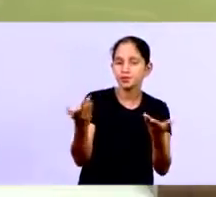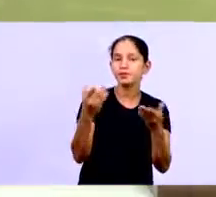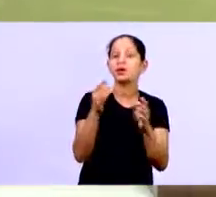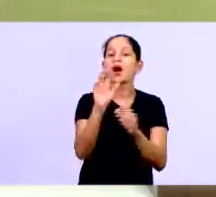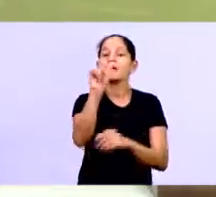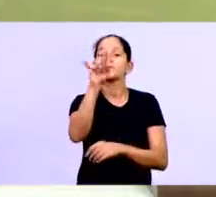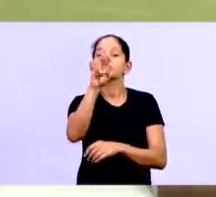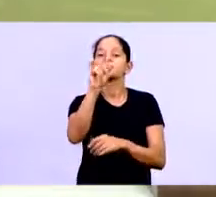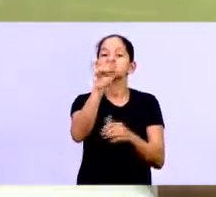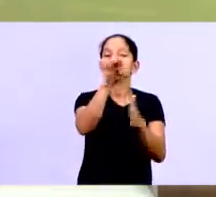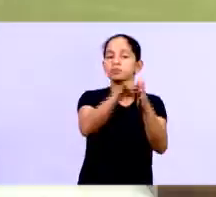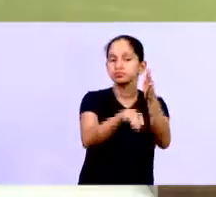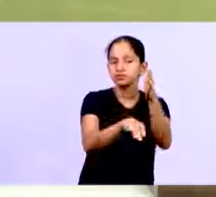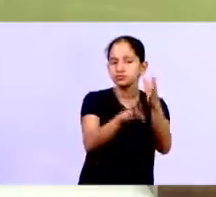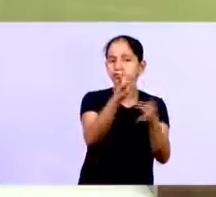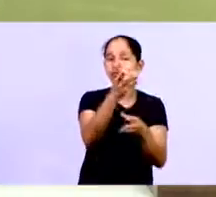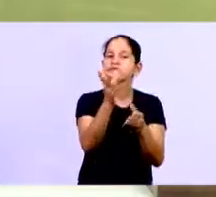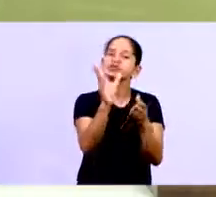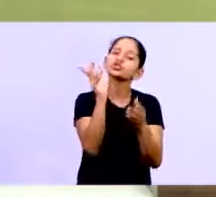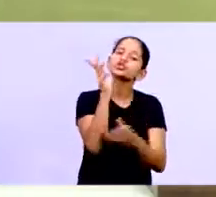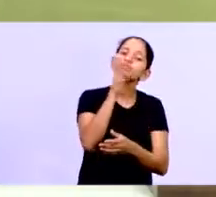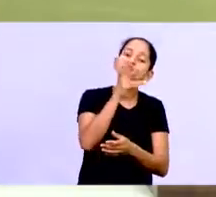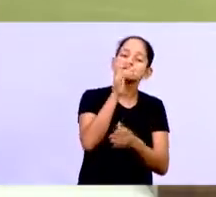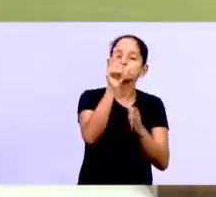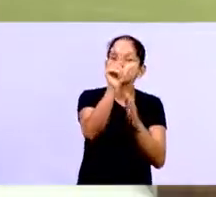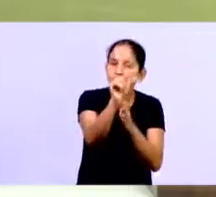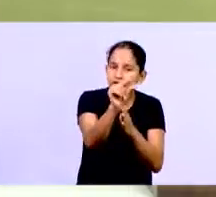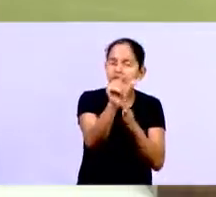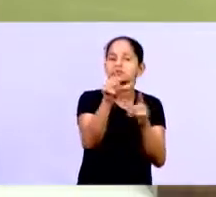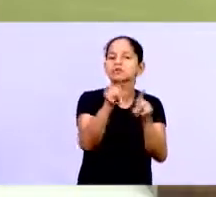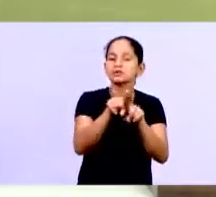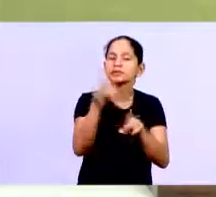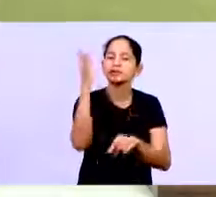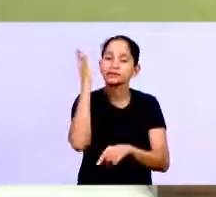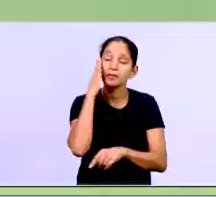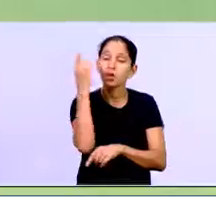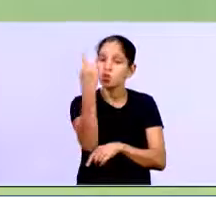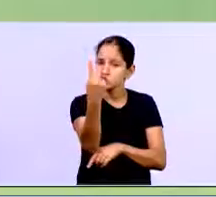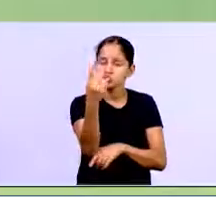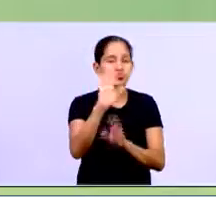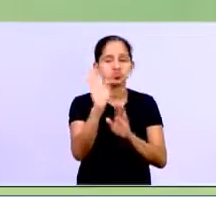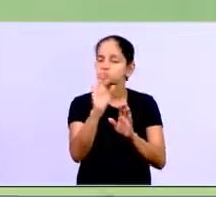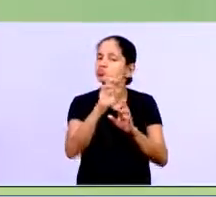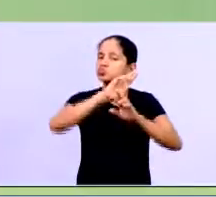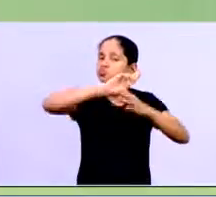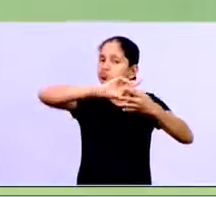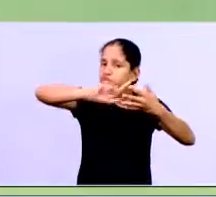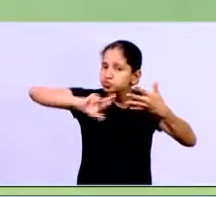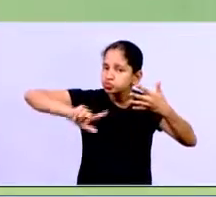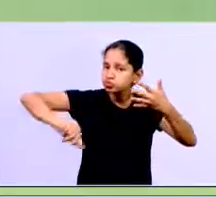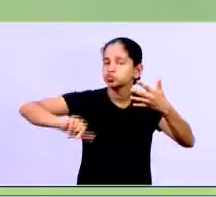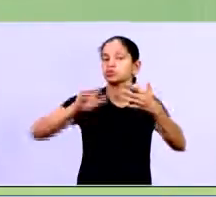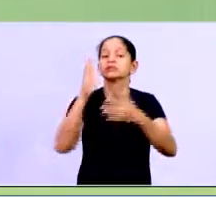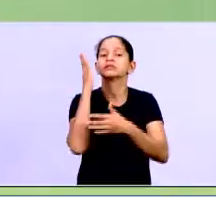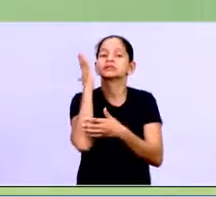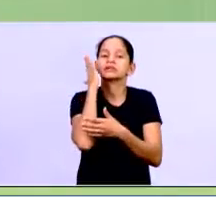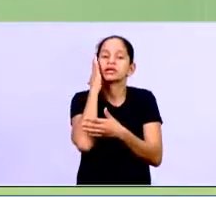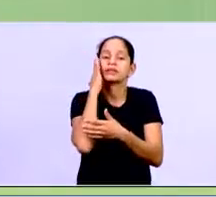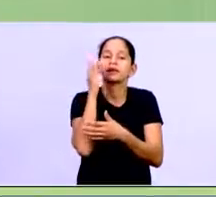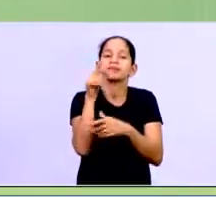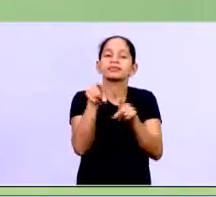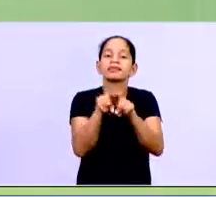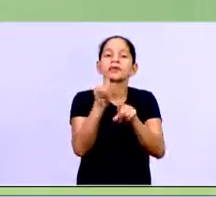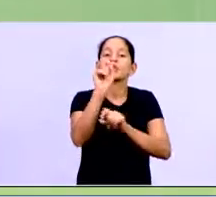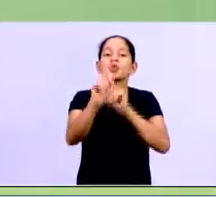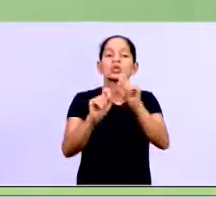amortização. Vamos ver que não existe só um sistema de amortizar. Primeiro, também compreender o que é uma amortização, identificando